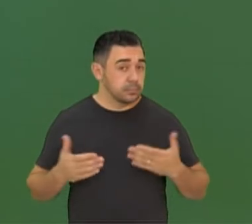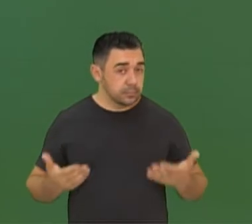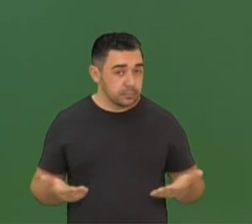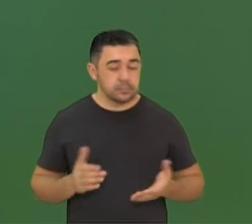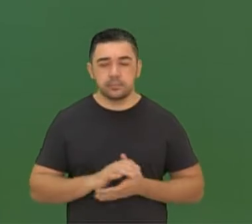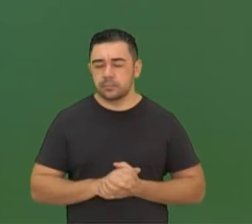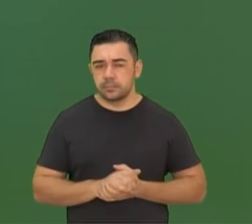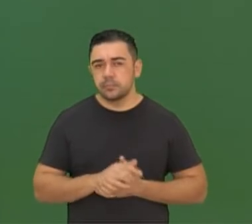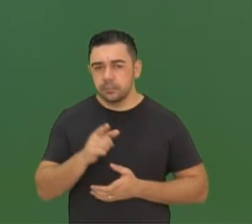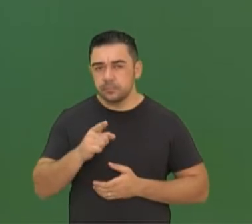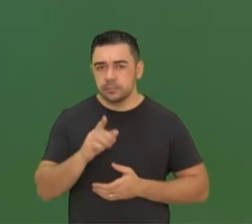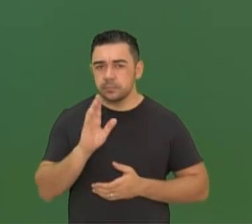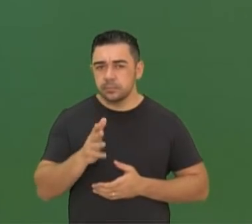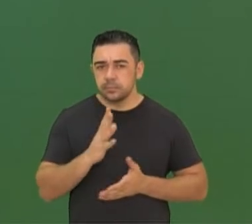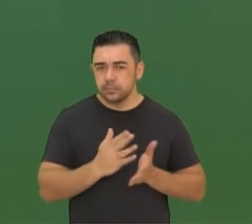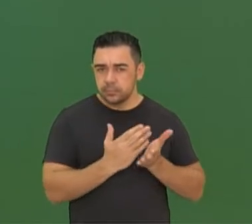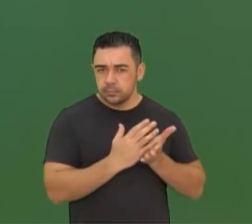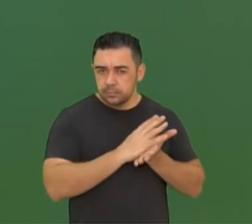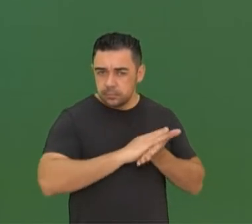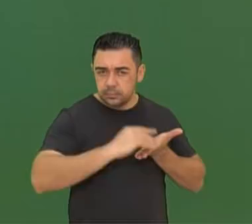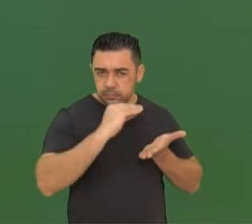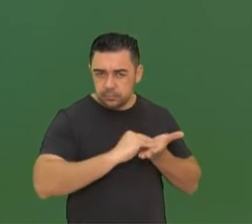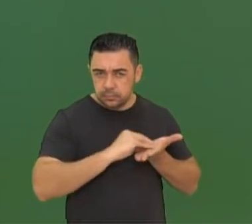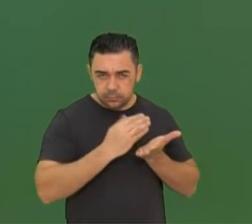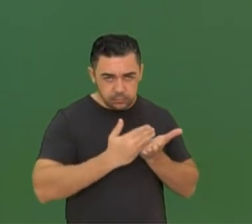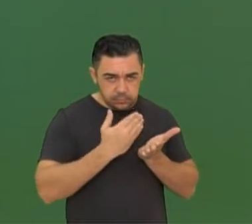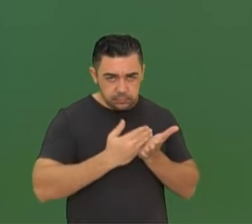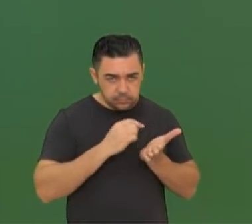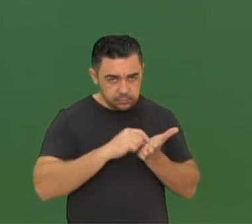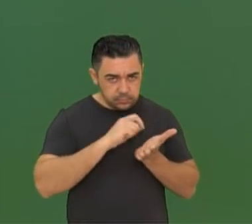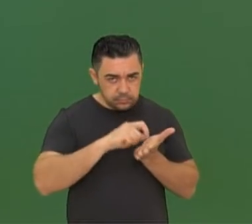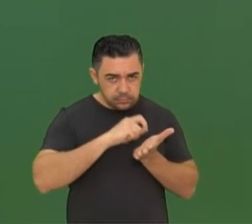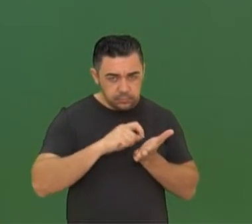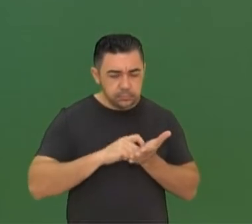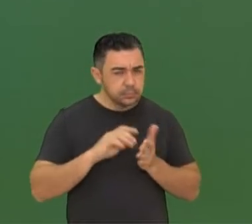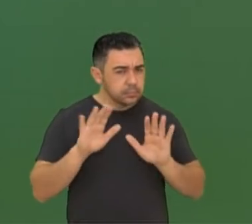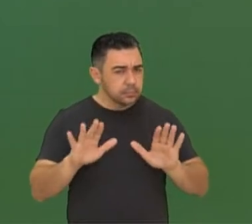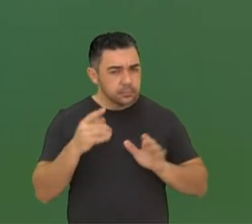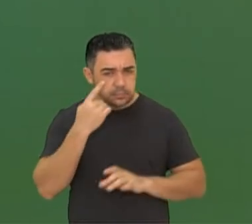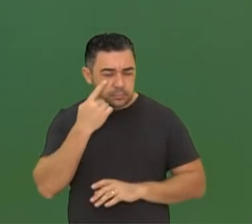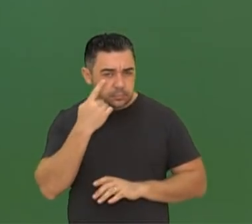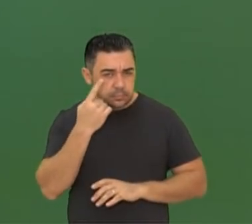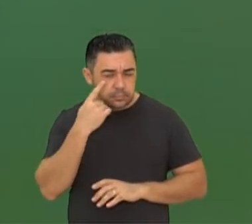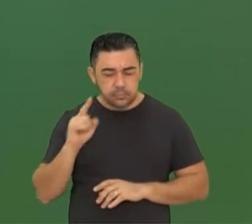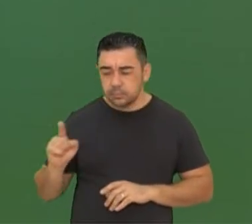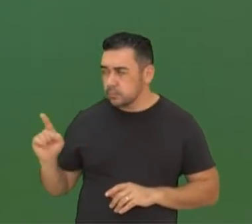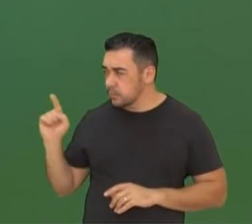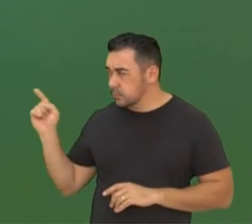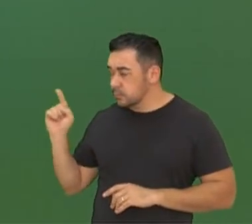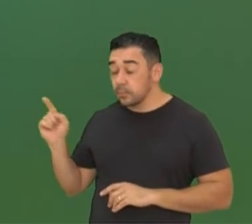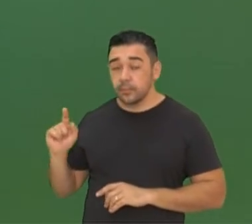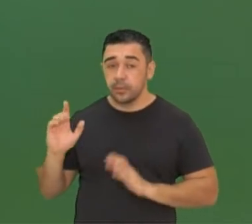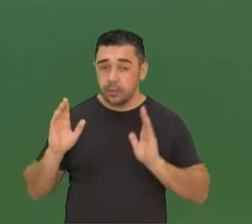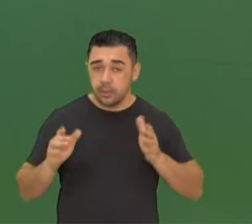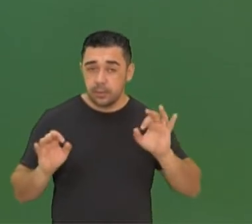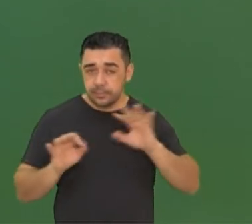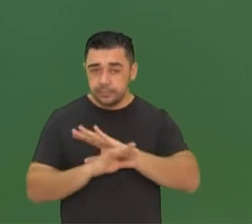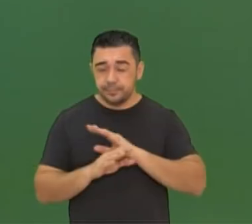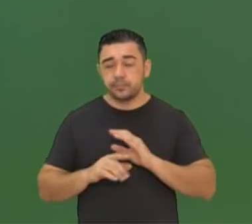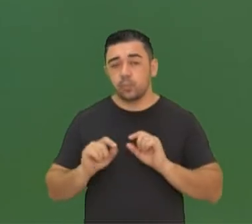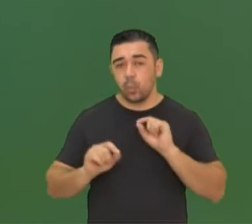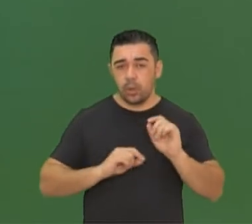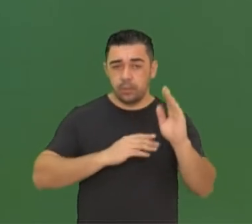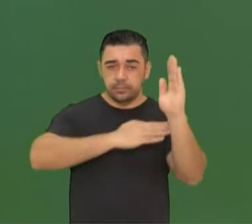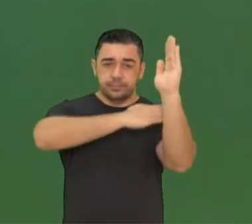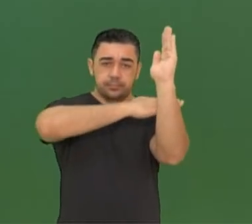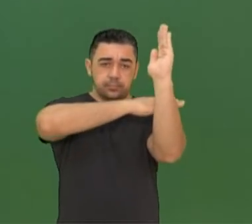Então, pessoal, deu tempo de anotar aí a matéria direitinho? Então, olha aqui no quadro comigo. Eu representei aqui o plano cartesiano. O plano,